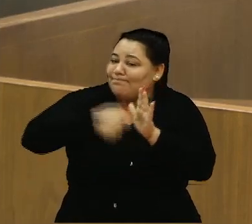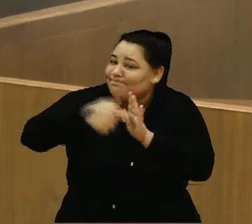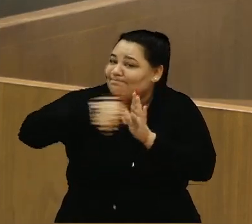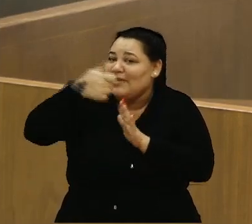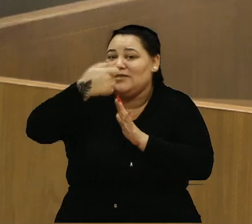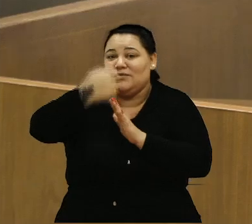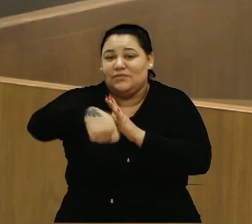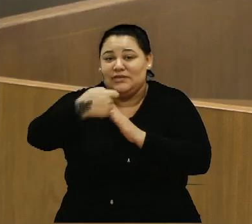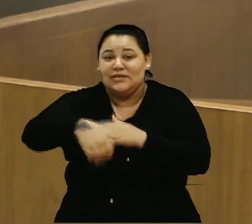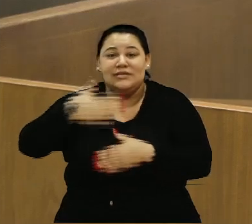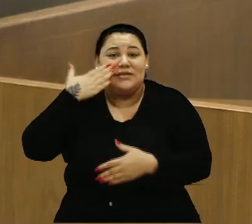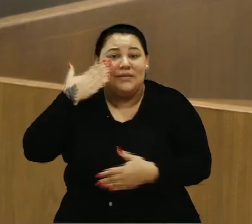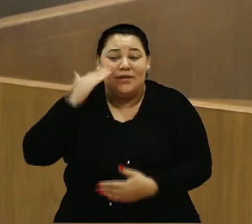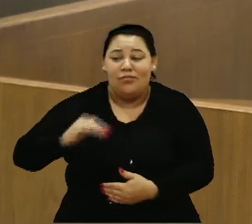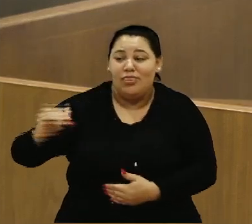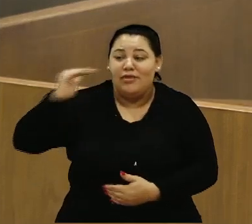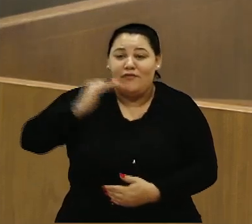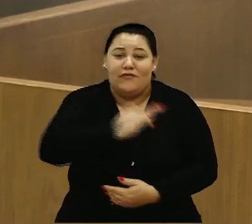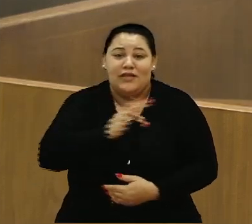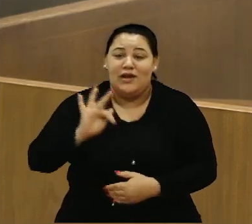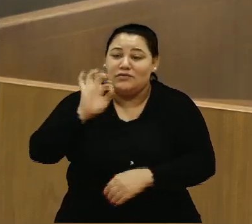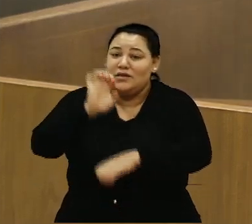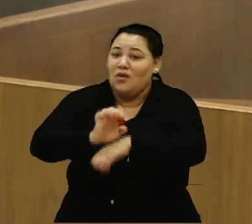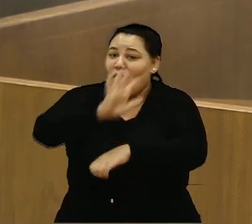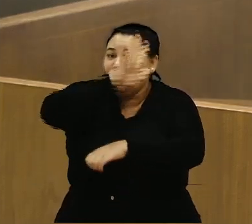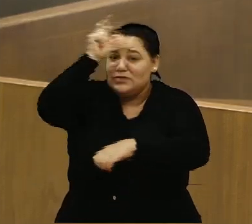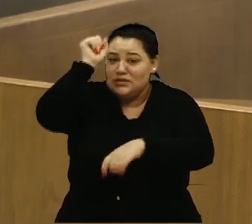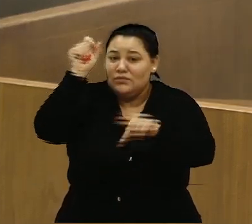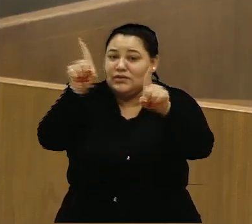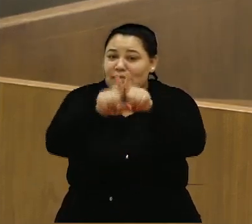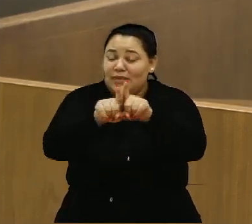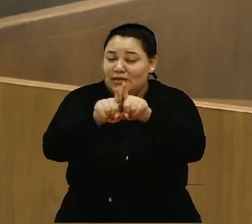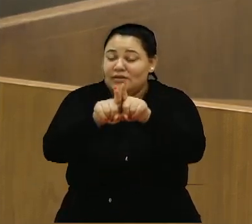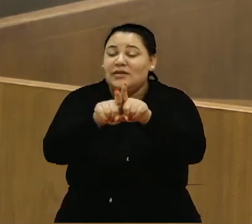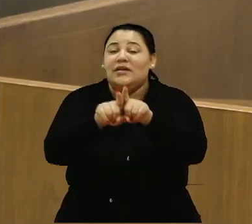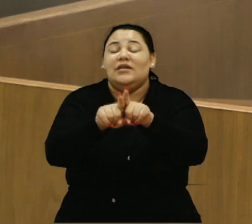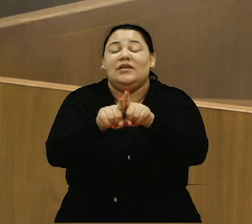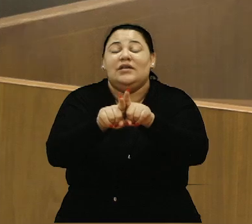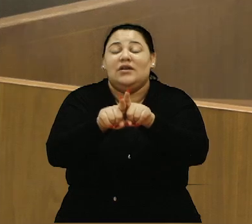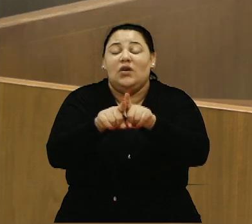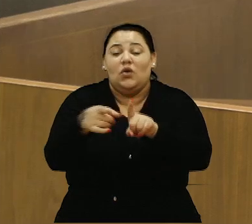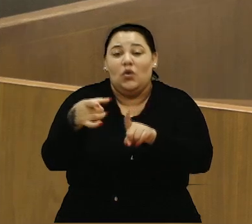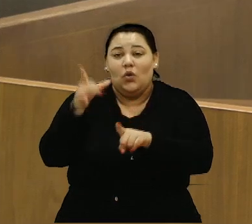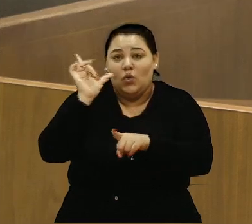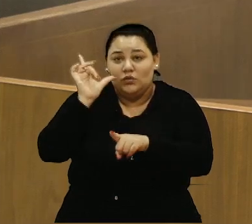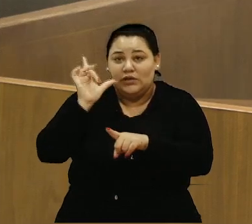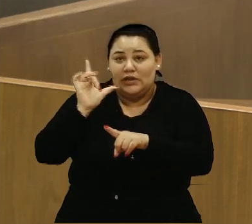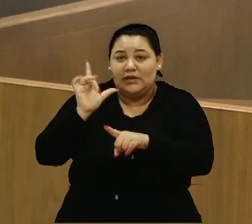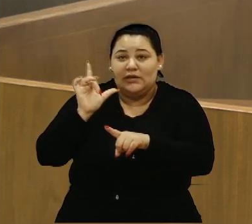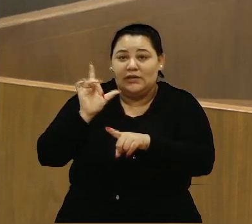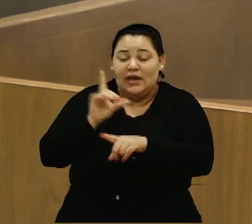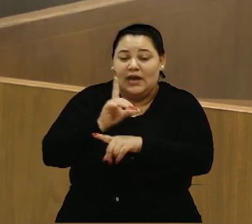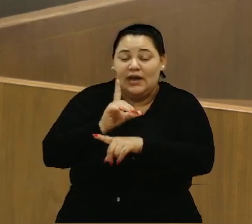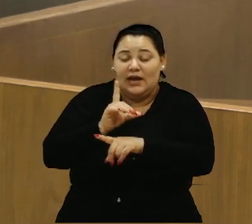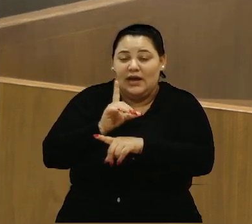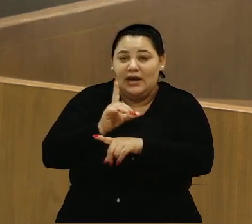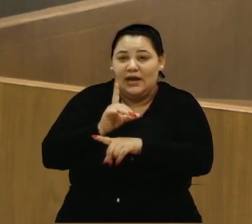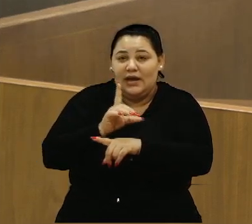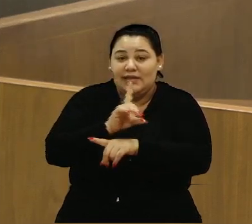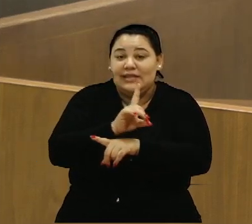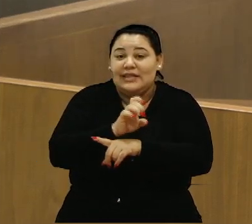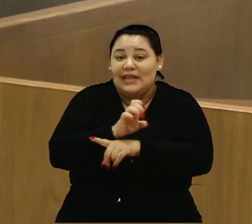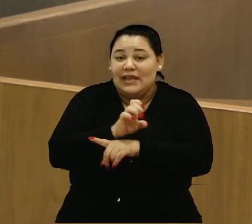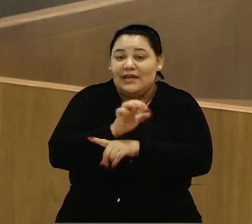órgãos federais, estaduais, municipais. Inclusive, vereador Wagner, ontem a defensora nos comunicou aqui que a